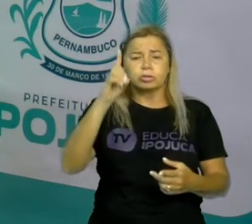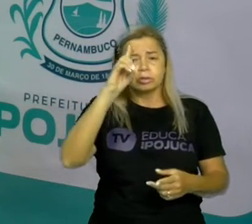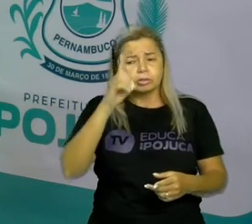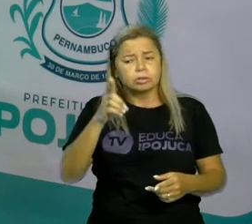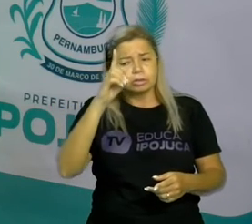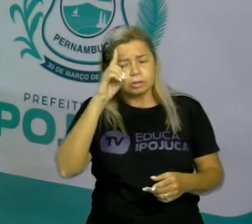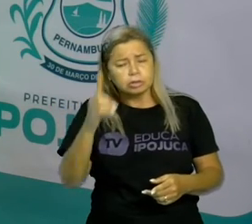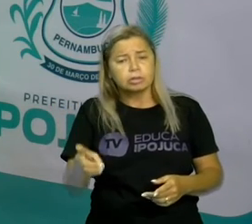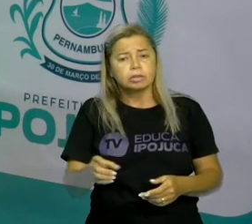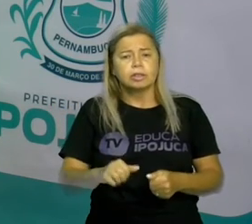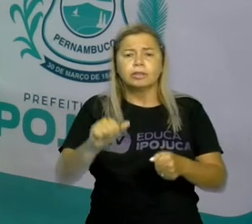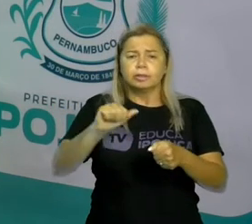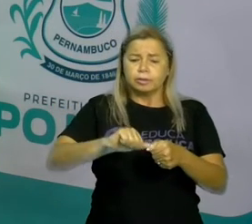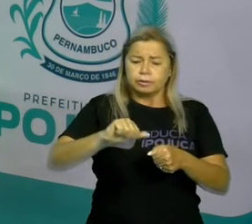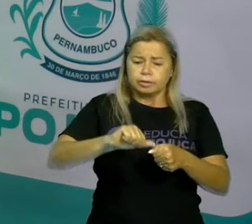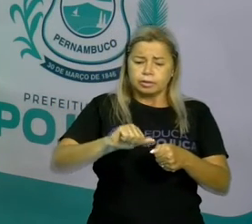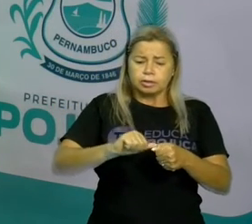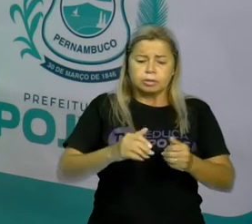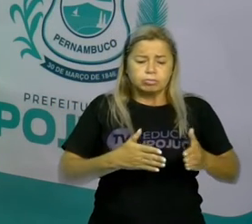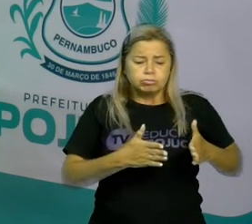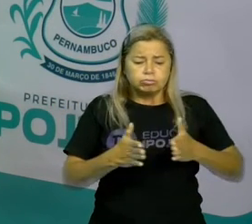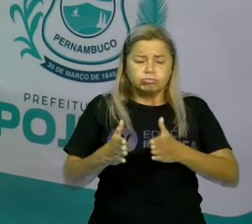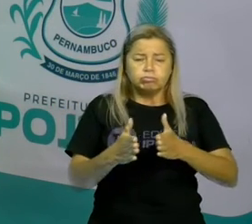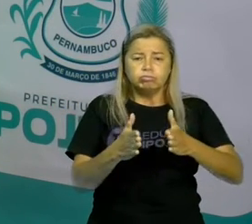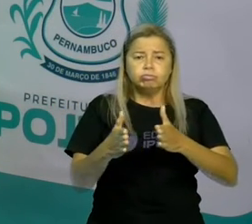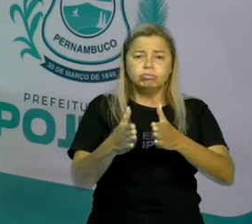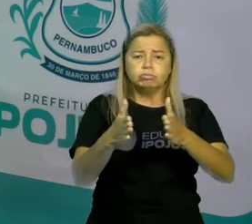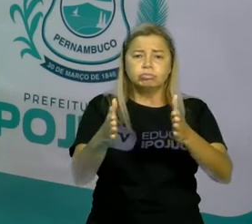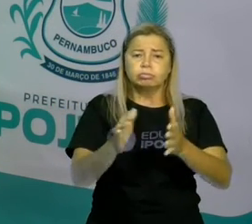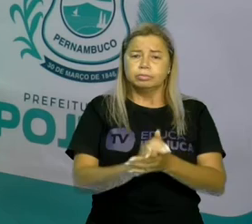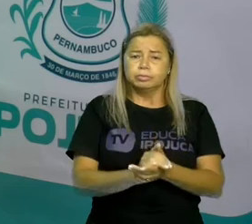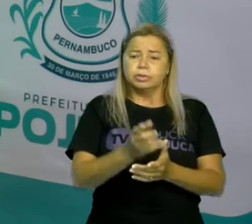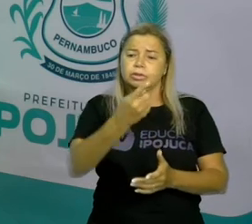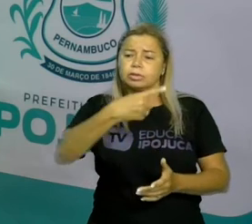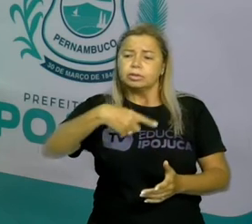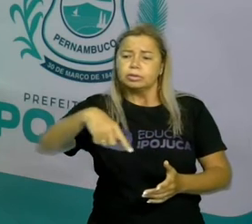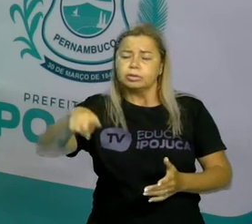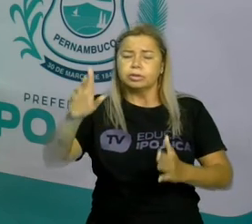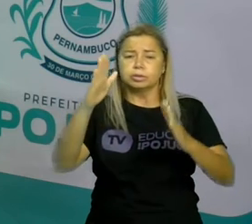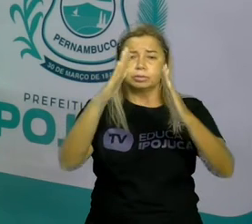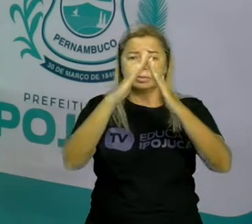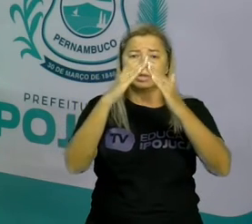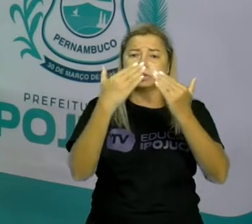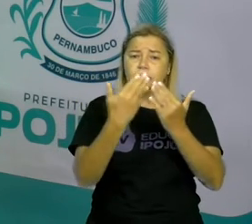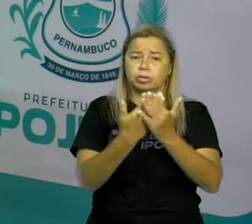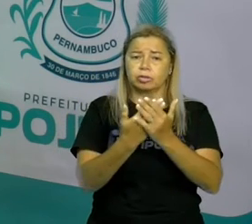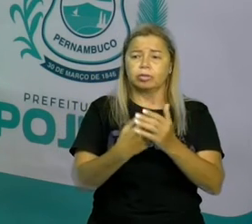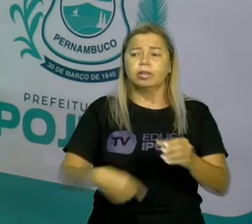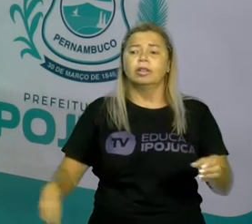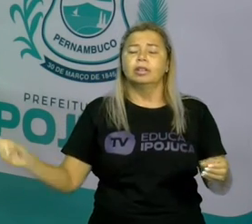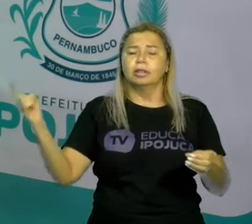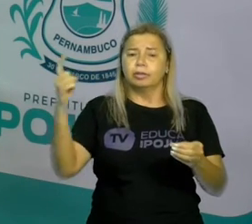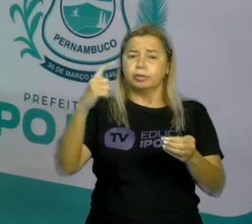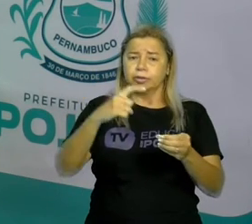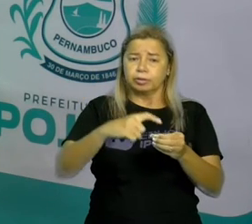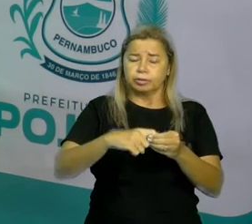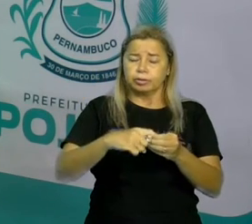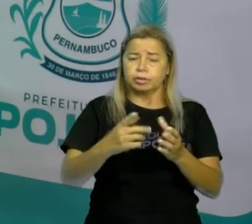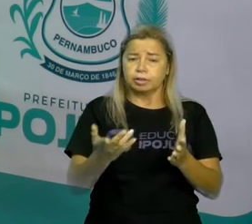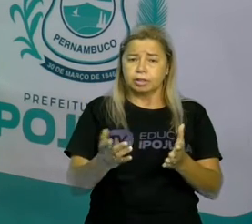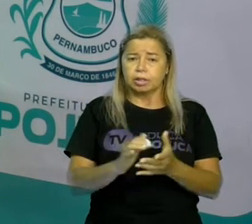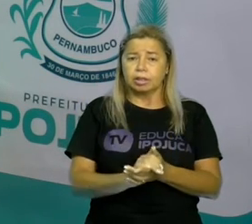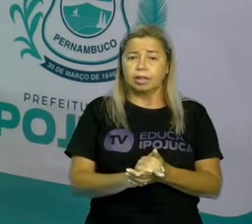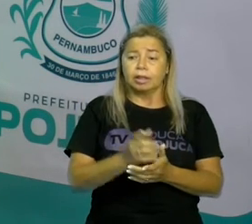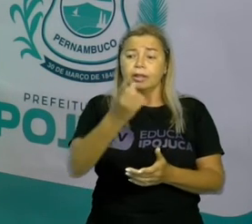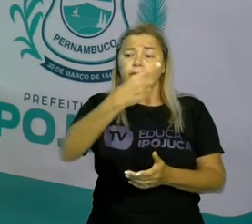Nós somos o caminho ao ir para a escola ao voltarmos dela quando